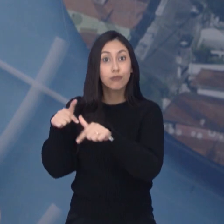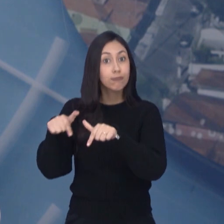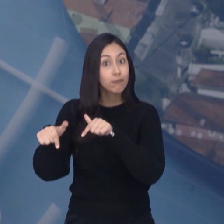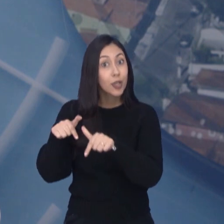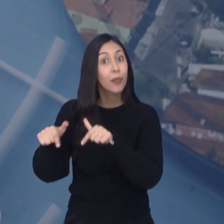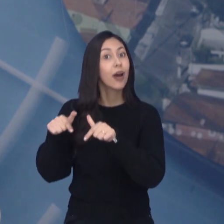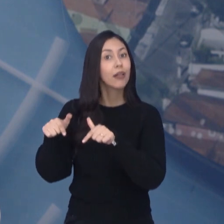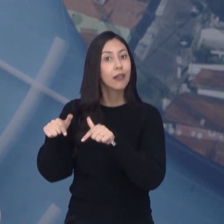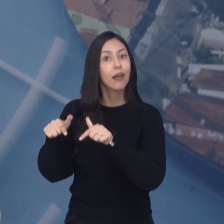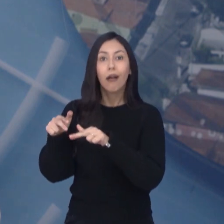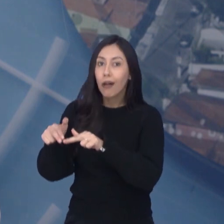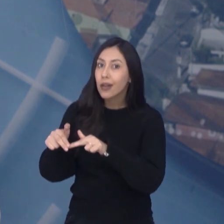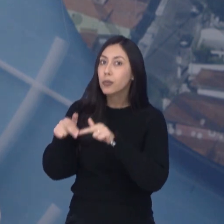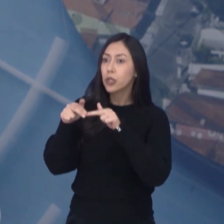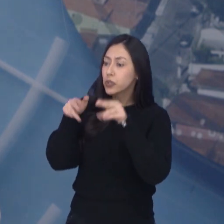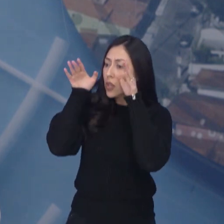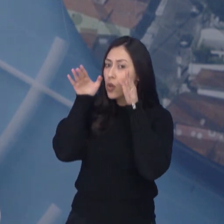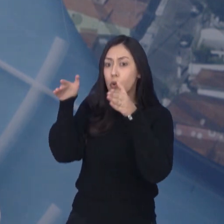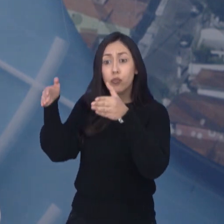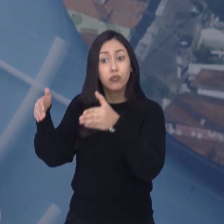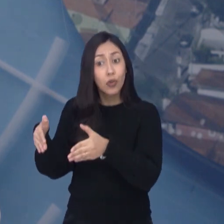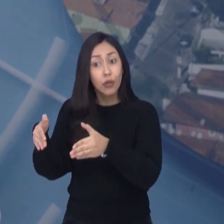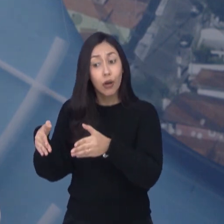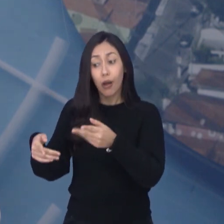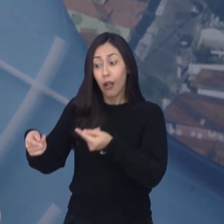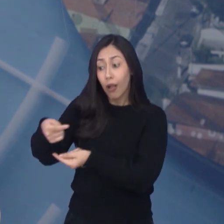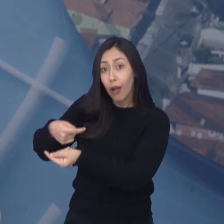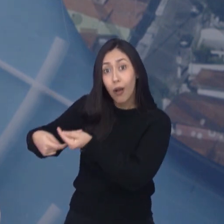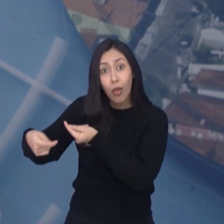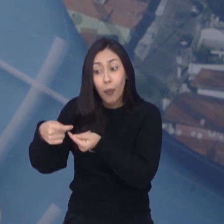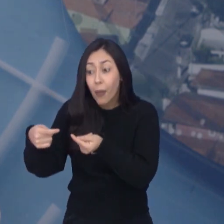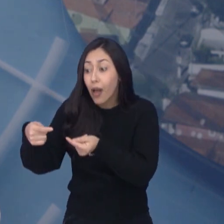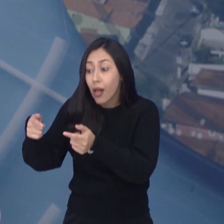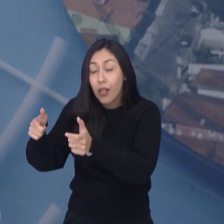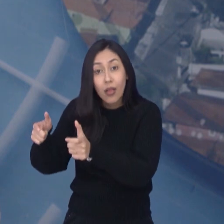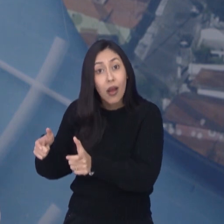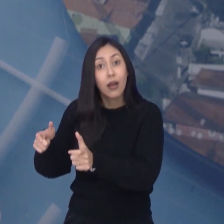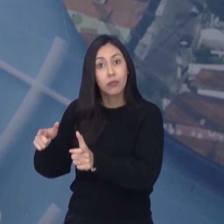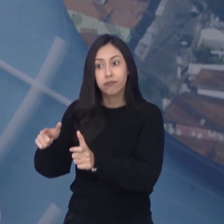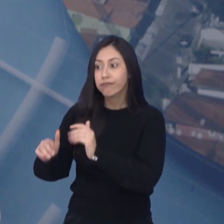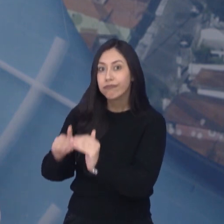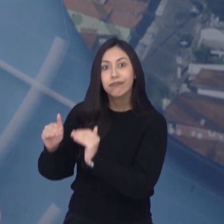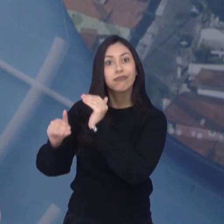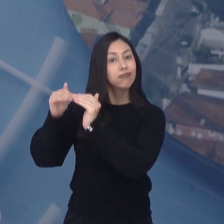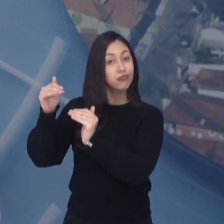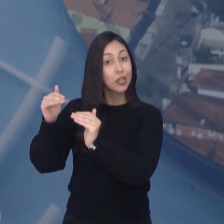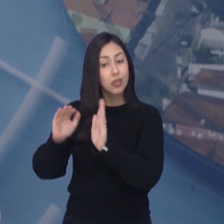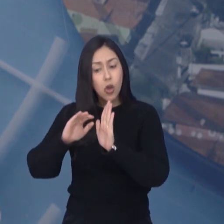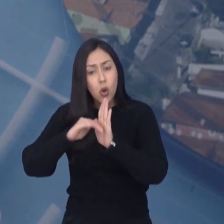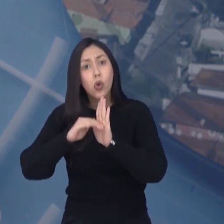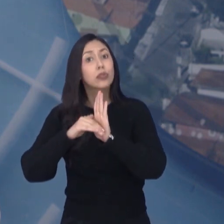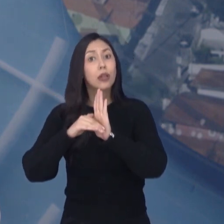é justamente pensando na comunidade que a economia local ganha força. Esse conceito nada mais é